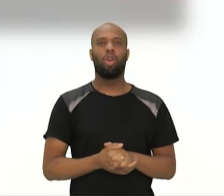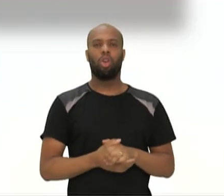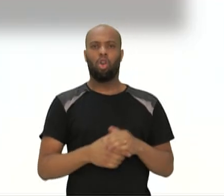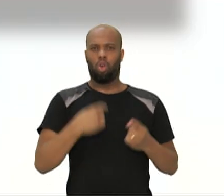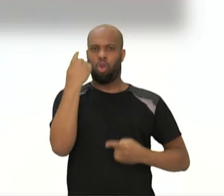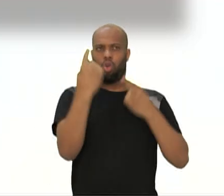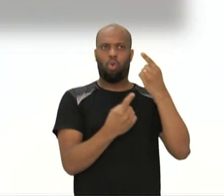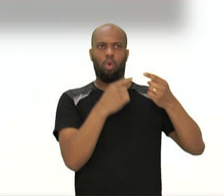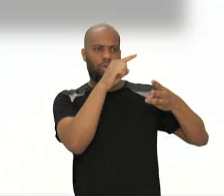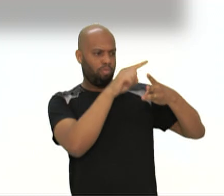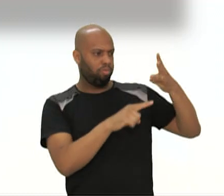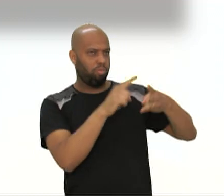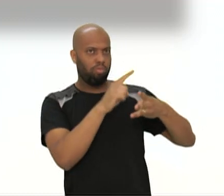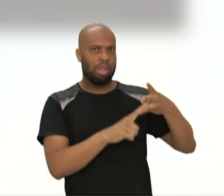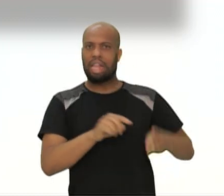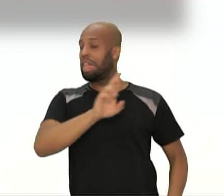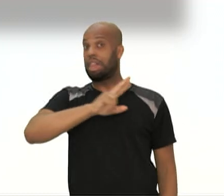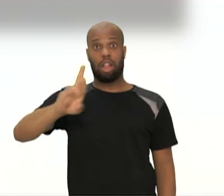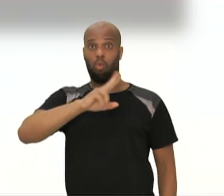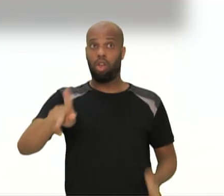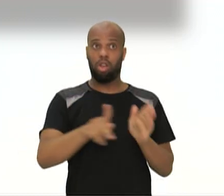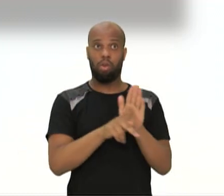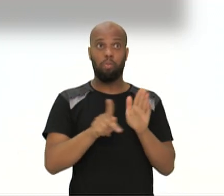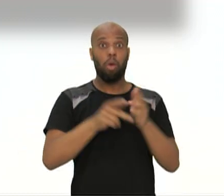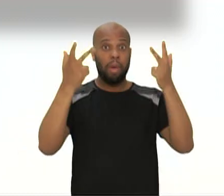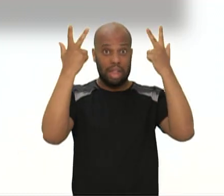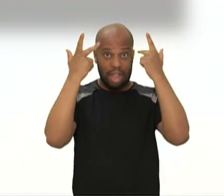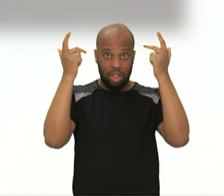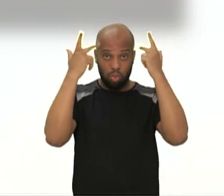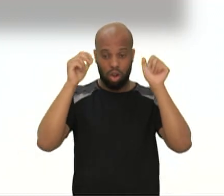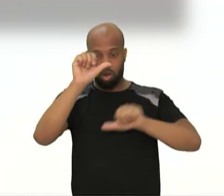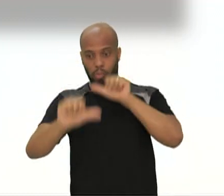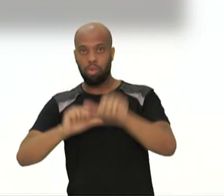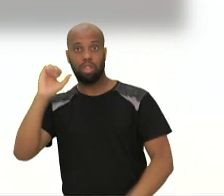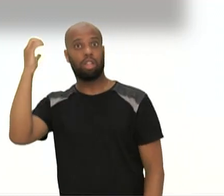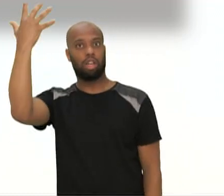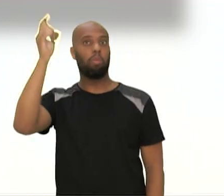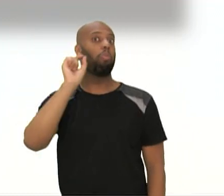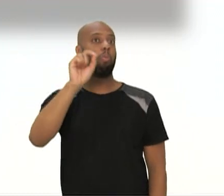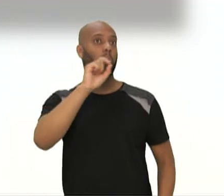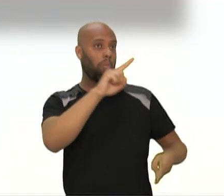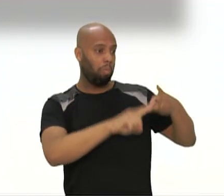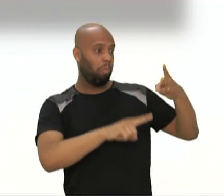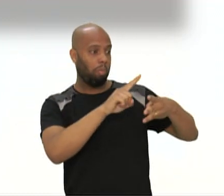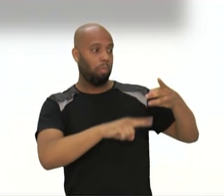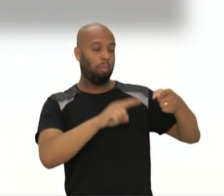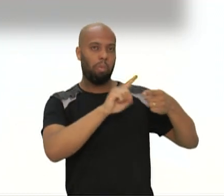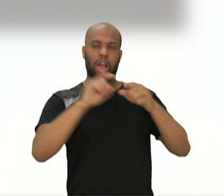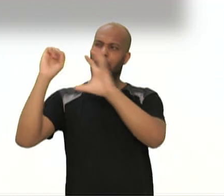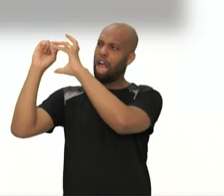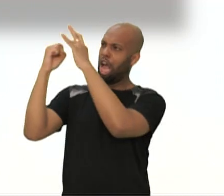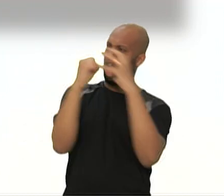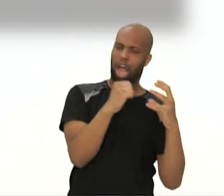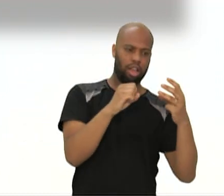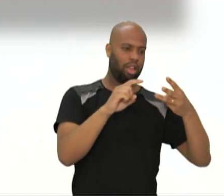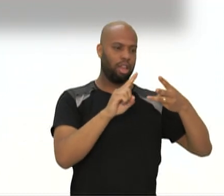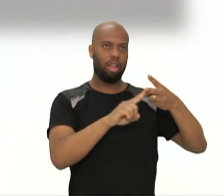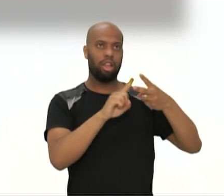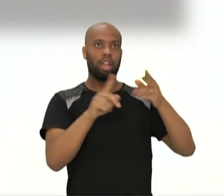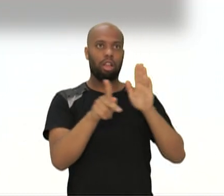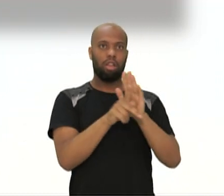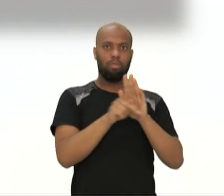das alternativas não trata de causas naturais de mudanças climáticas? A. Meteoros. B.